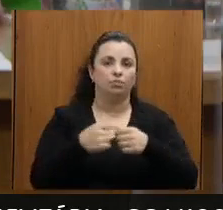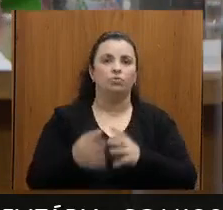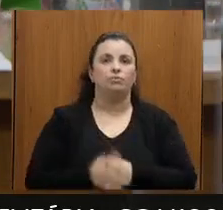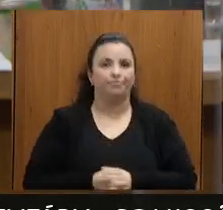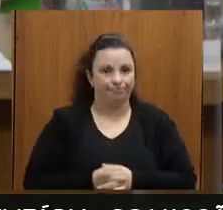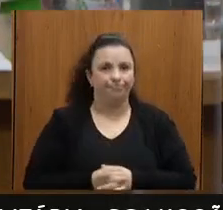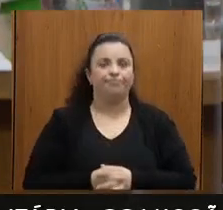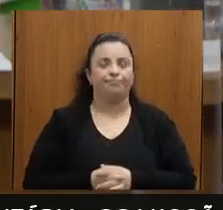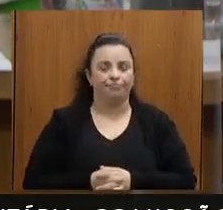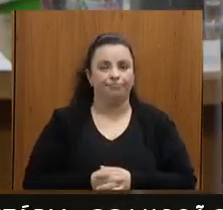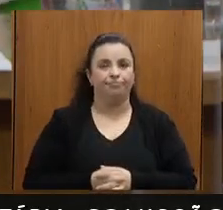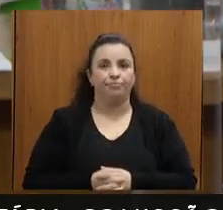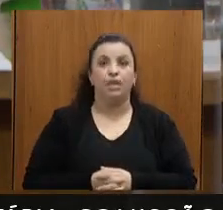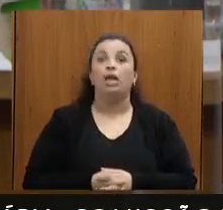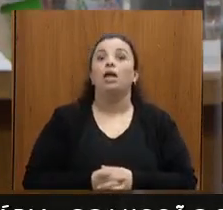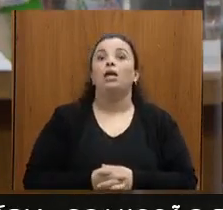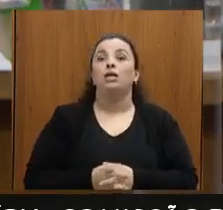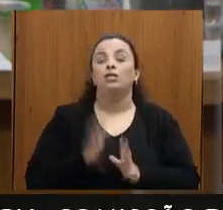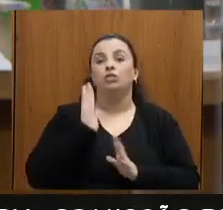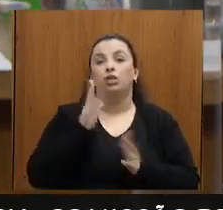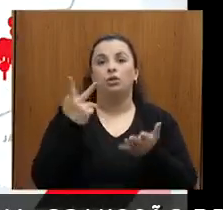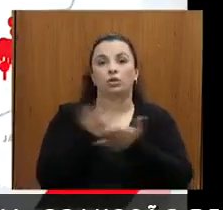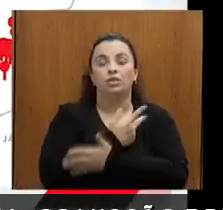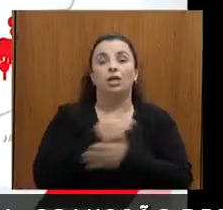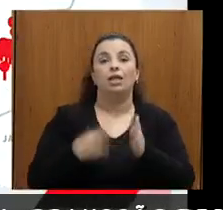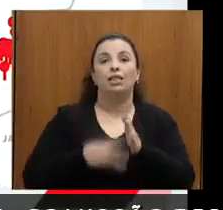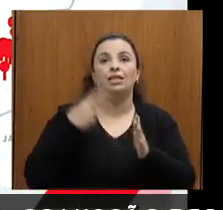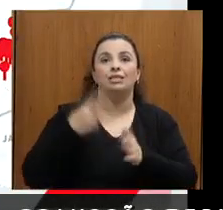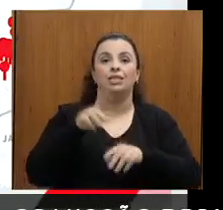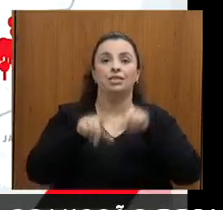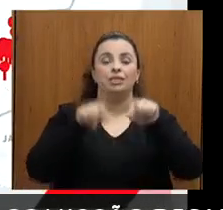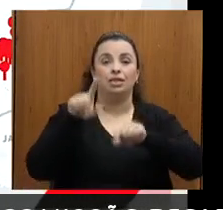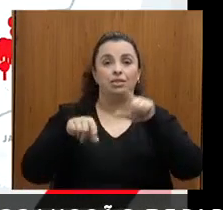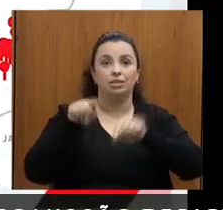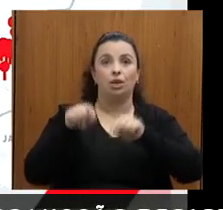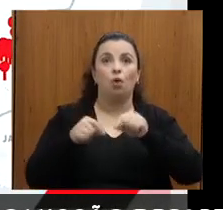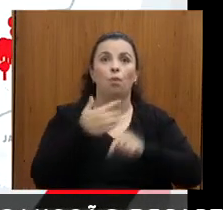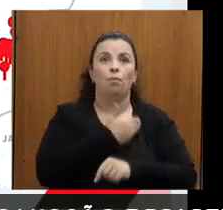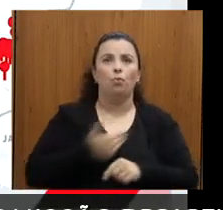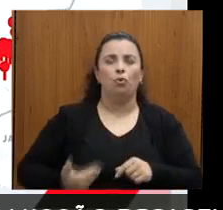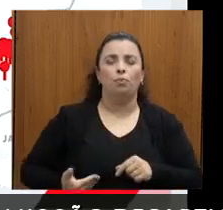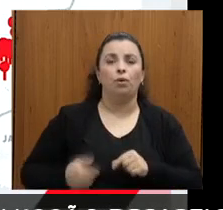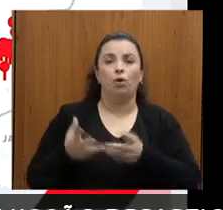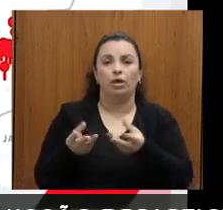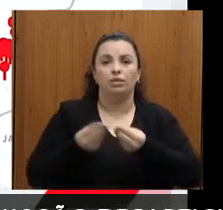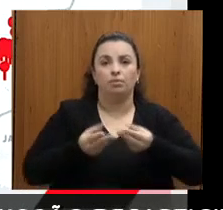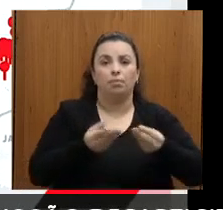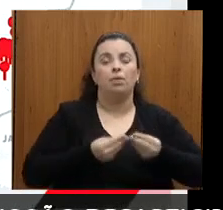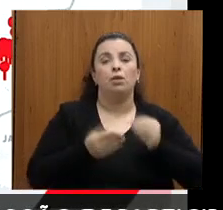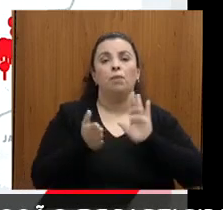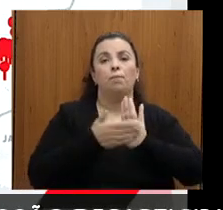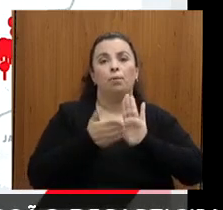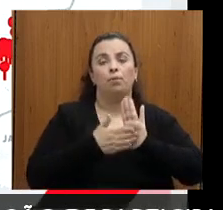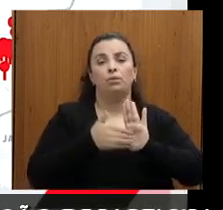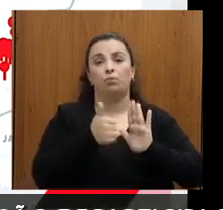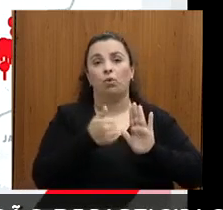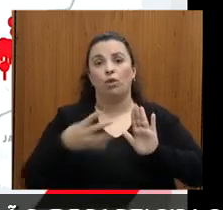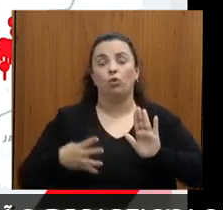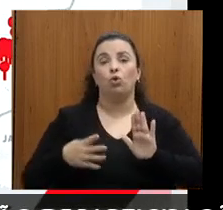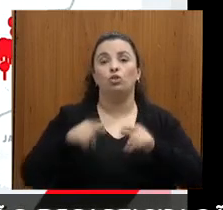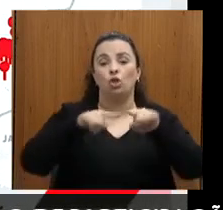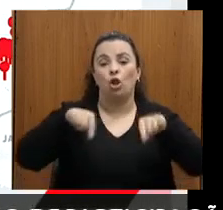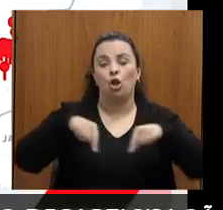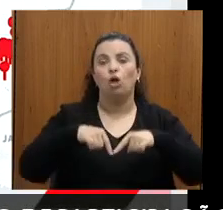Fizemos a terceira seleção pública do Alô Minas, com recebimento de propostas para 14 lotes do programa, um valor total de